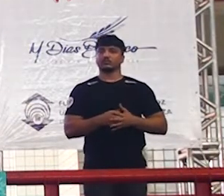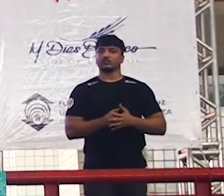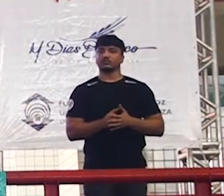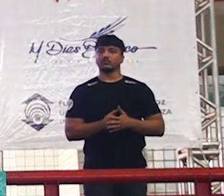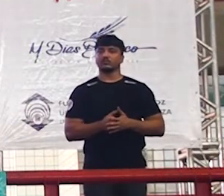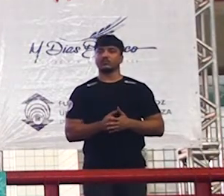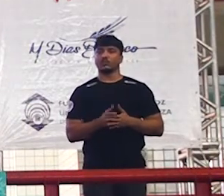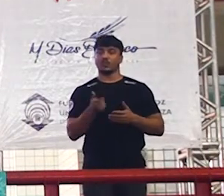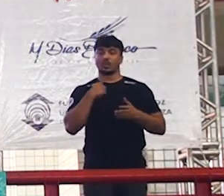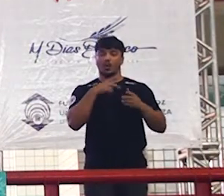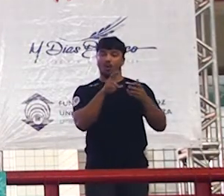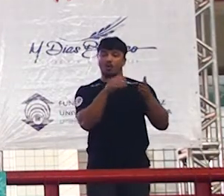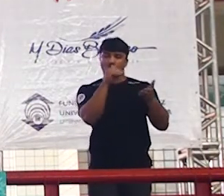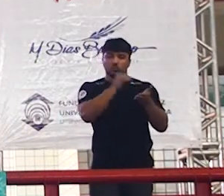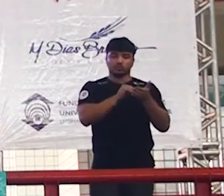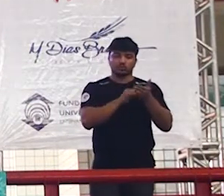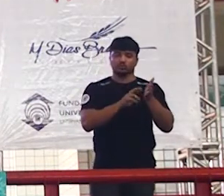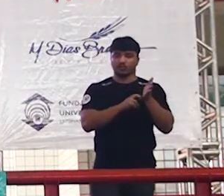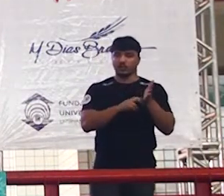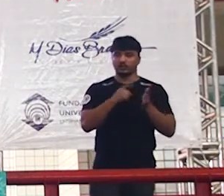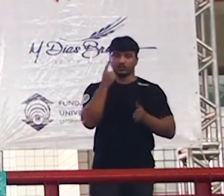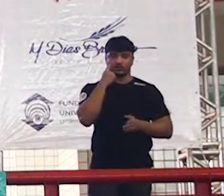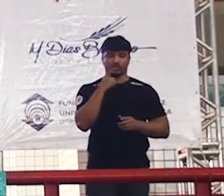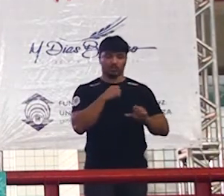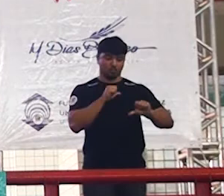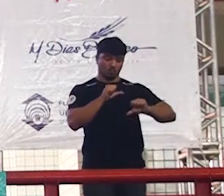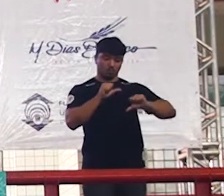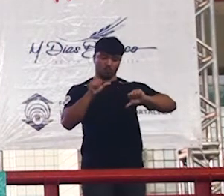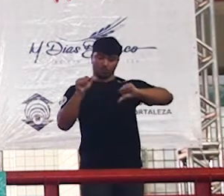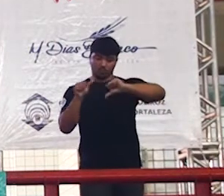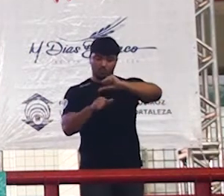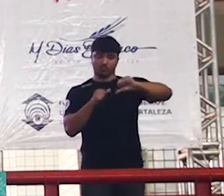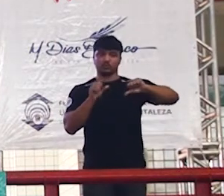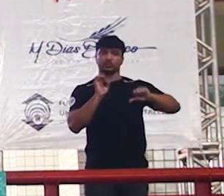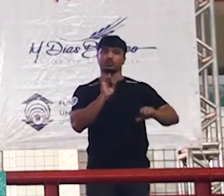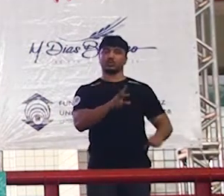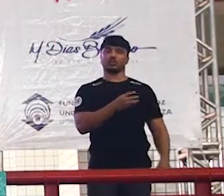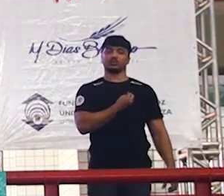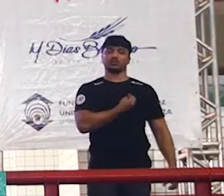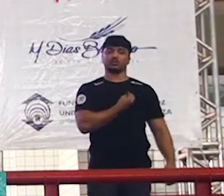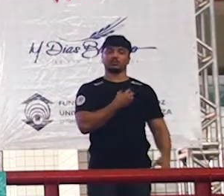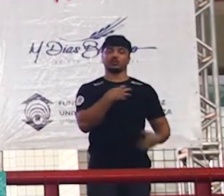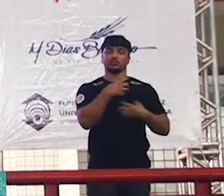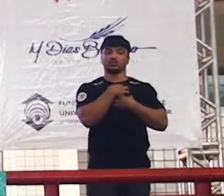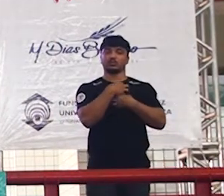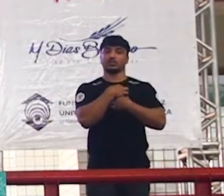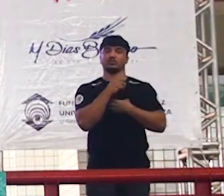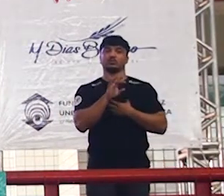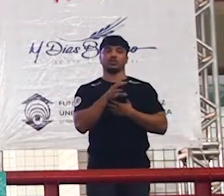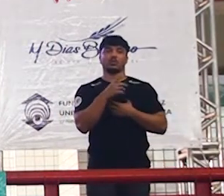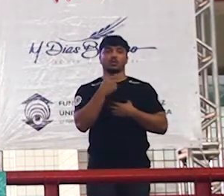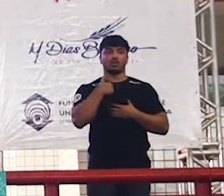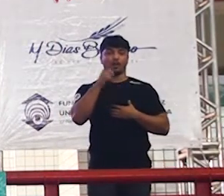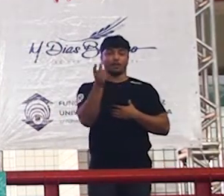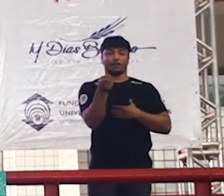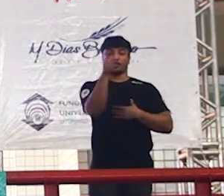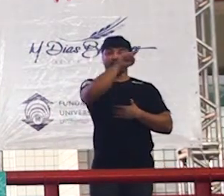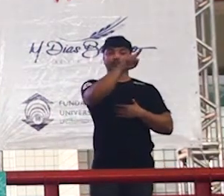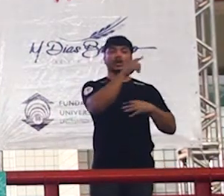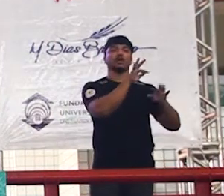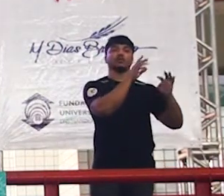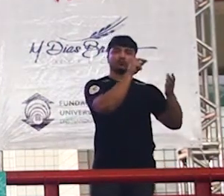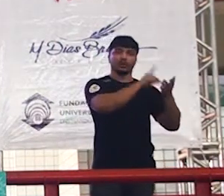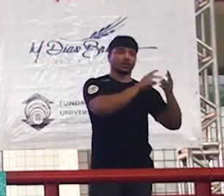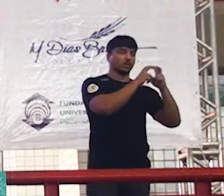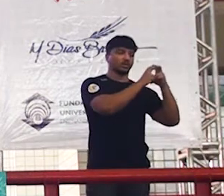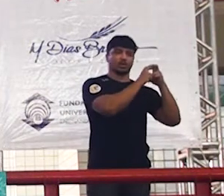Olha o último verso do poema. Virou só sentimento. Veja que esse trem, que no primeiro verso era de fato uma